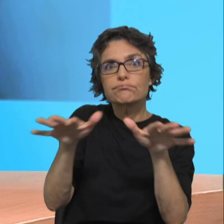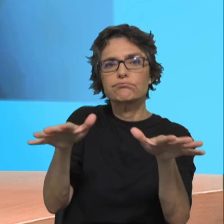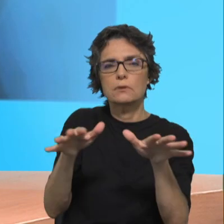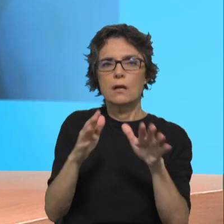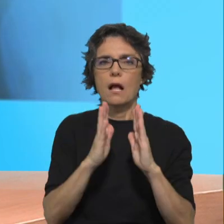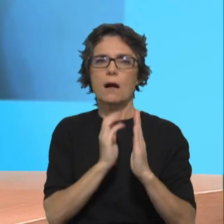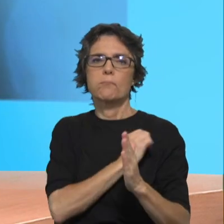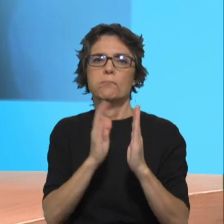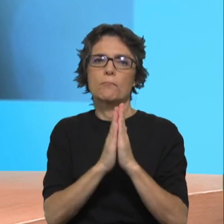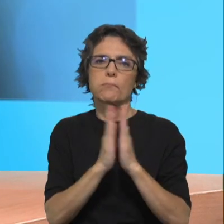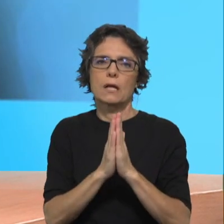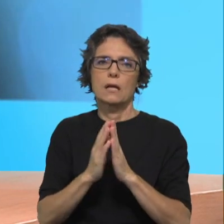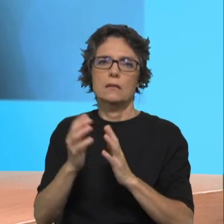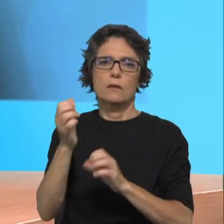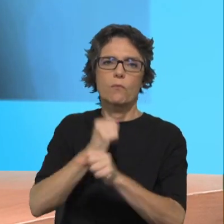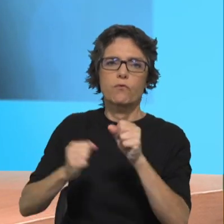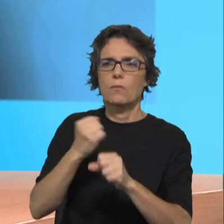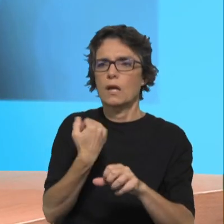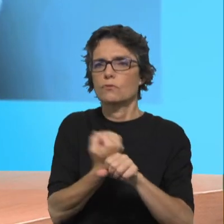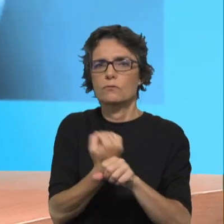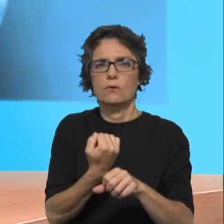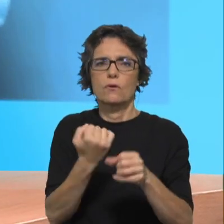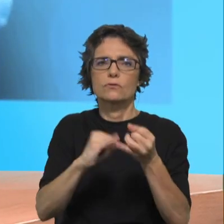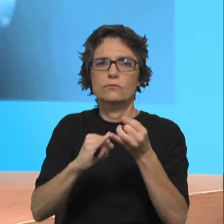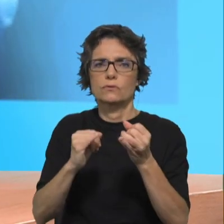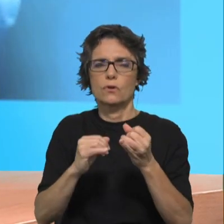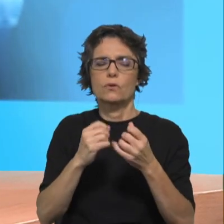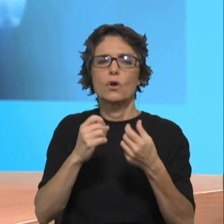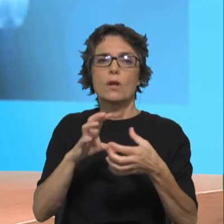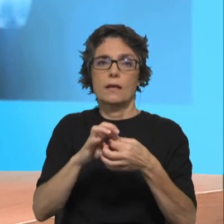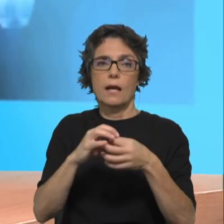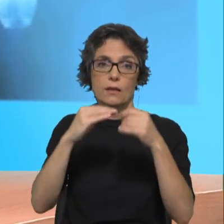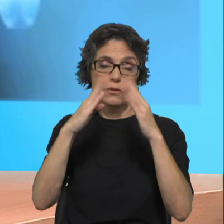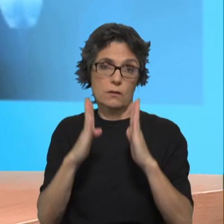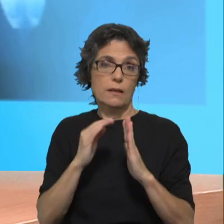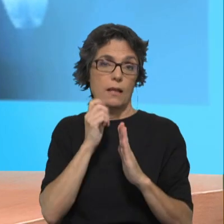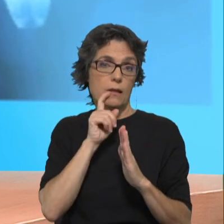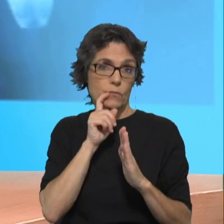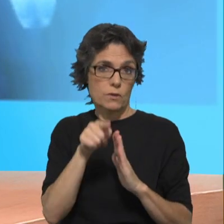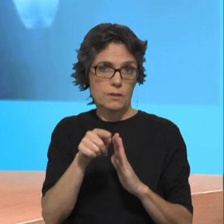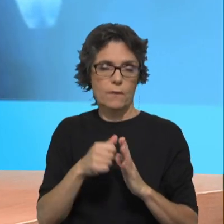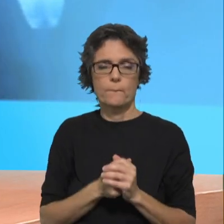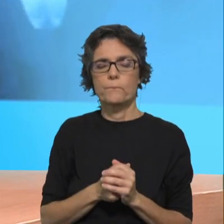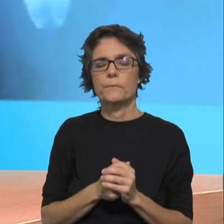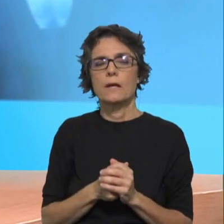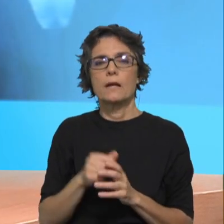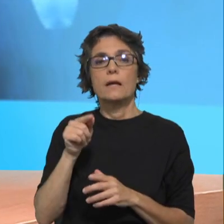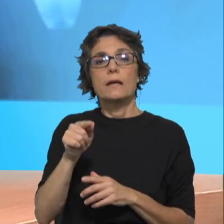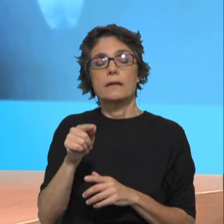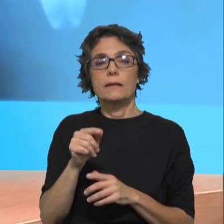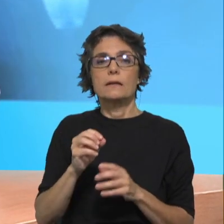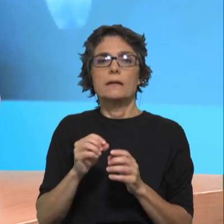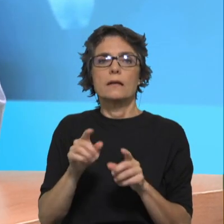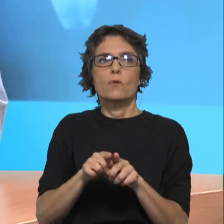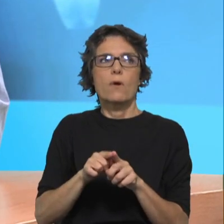paróquias, nos diversos movimentos, nas diversas obras de conversão ecológica. E a isso ela chamou até a proposta de focos de conversão ecológica, e os pequenos grupos que